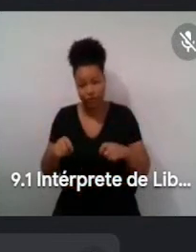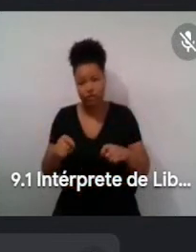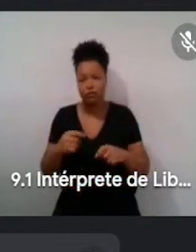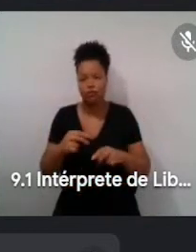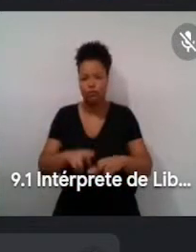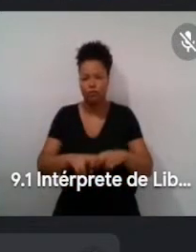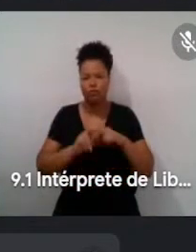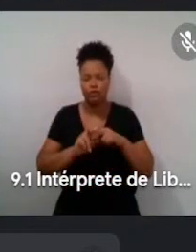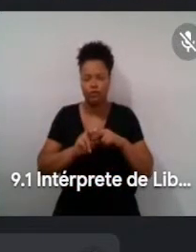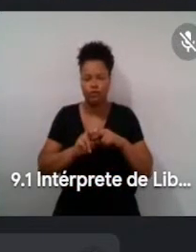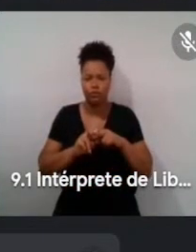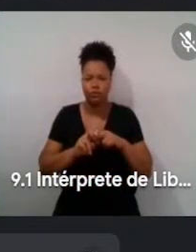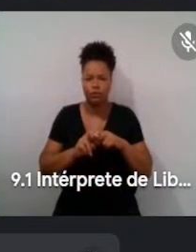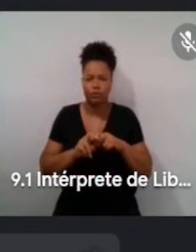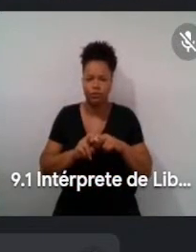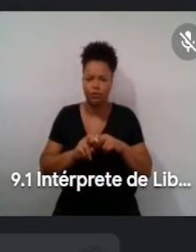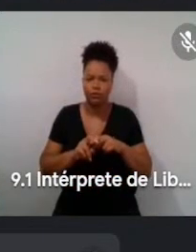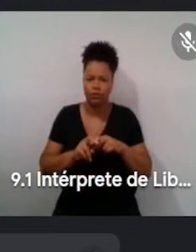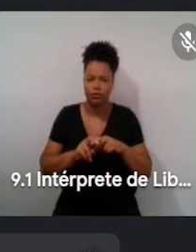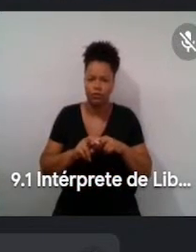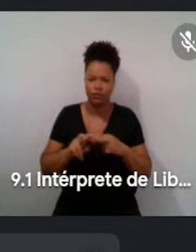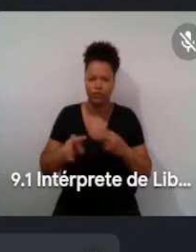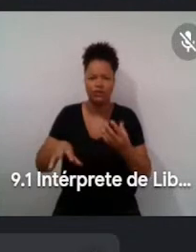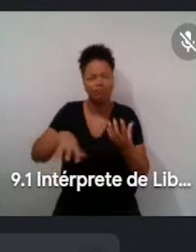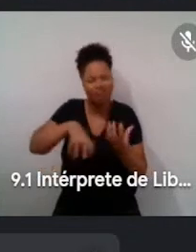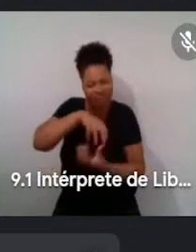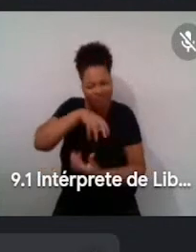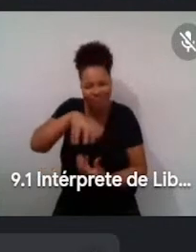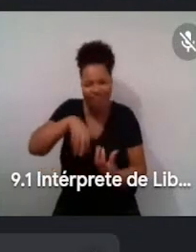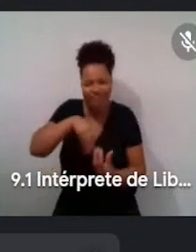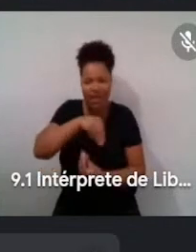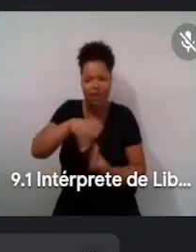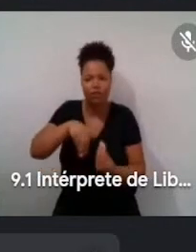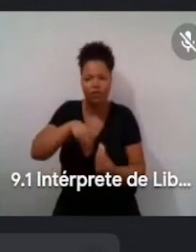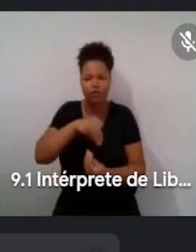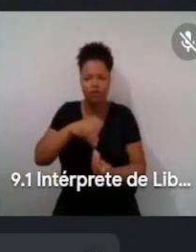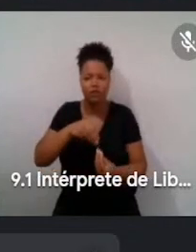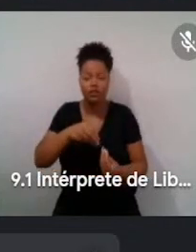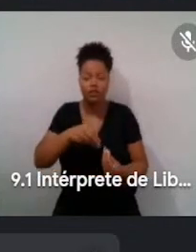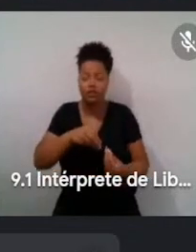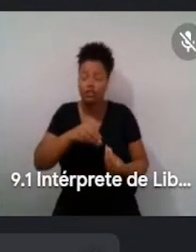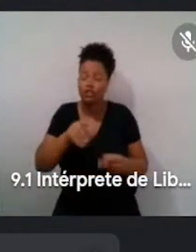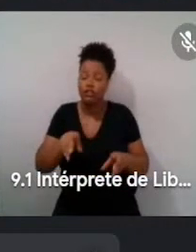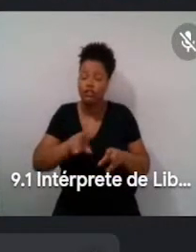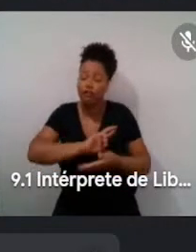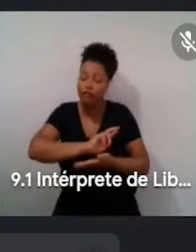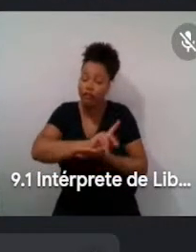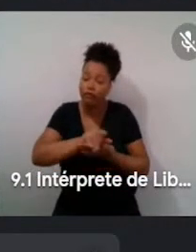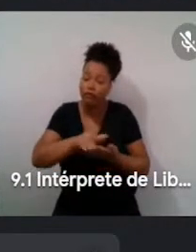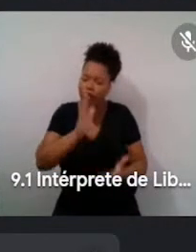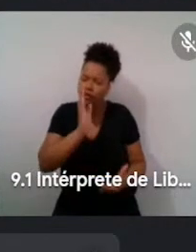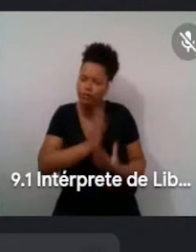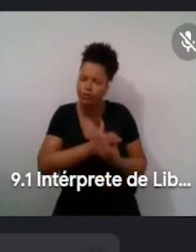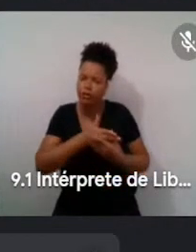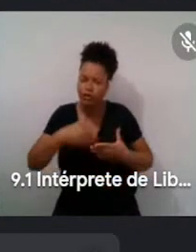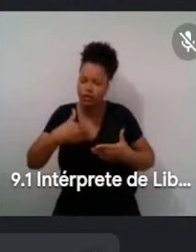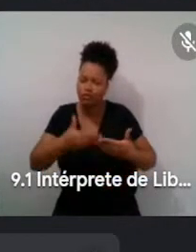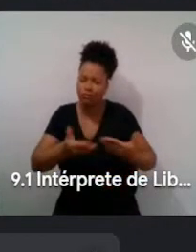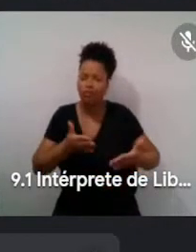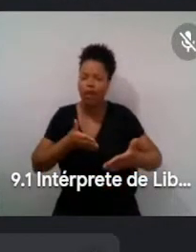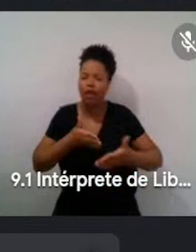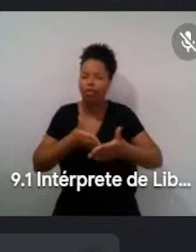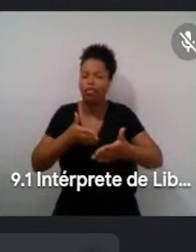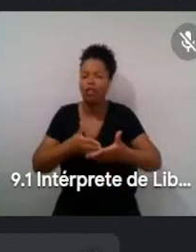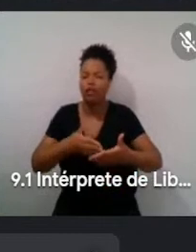conta de um emaranhado de atos processuais e com alguns percalços ao longo